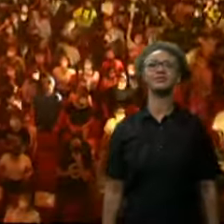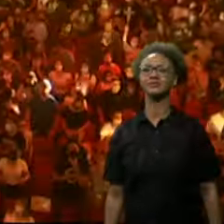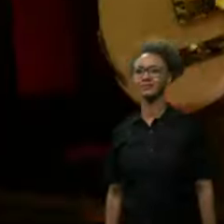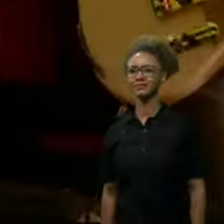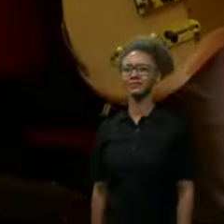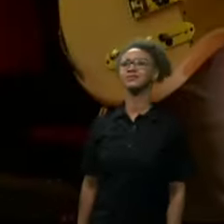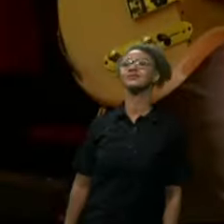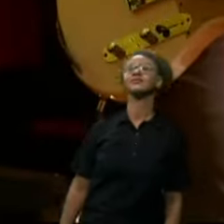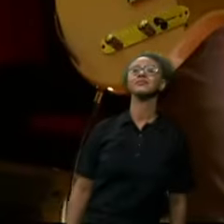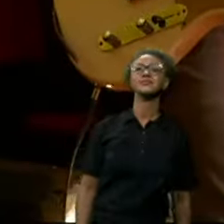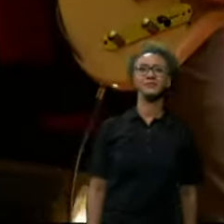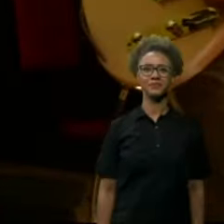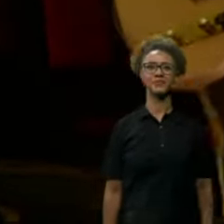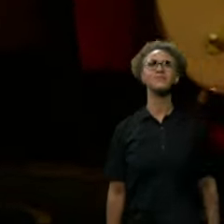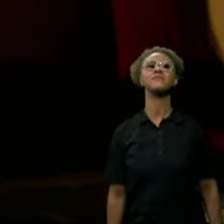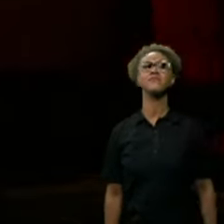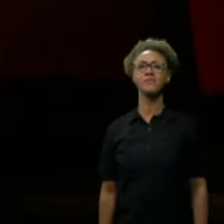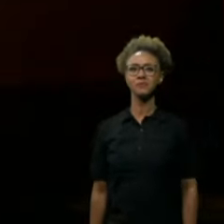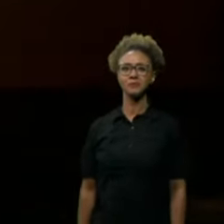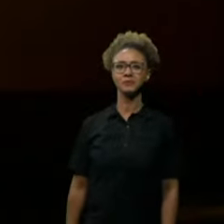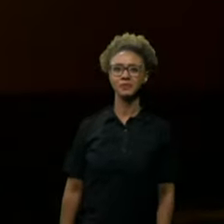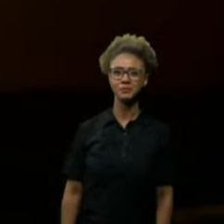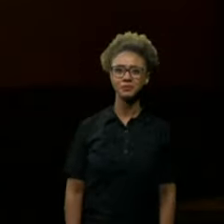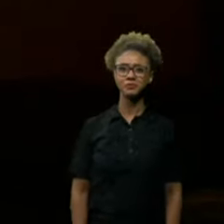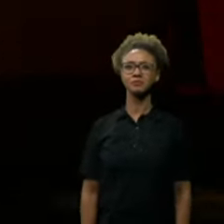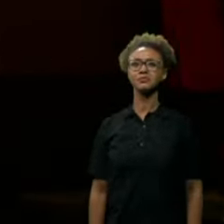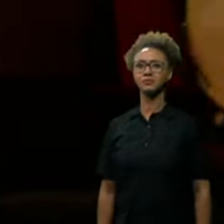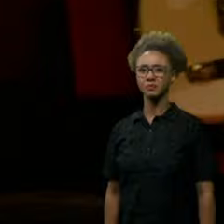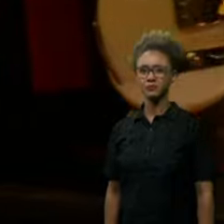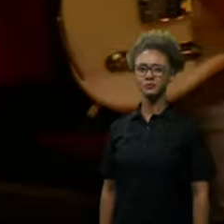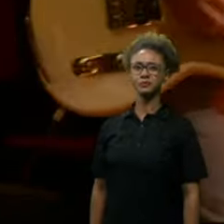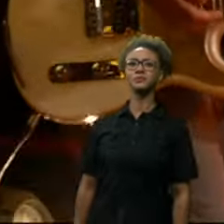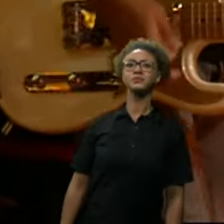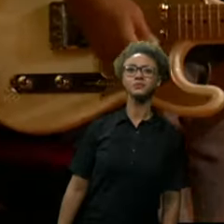E aí a